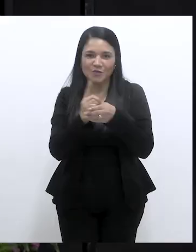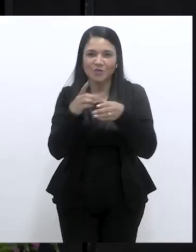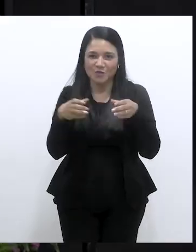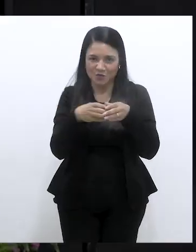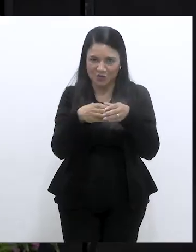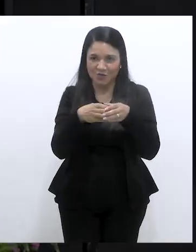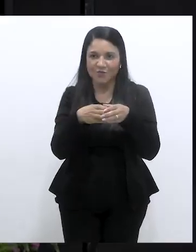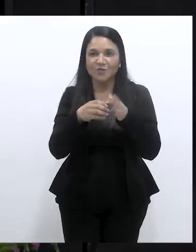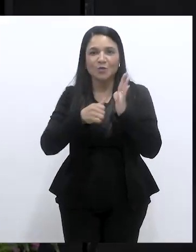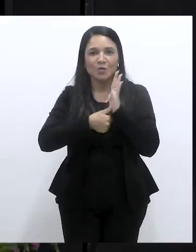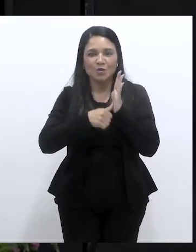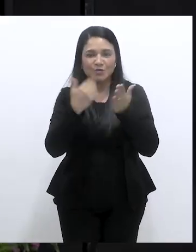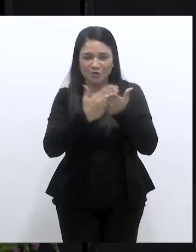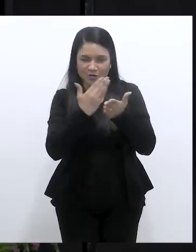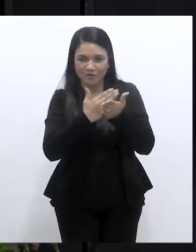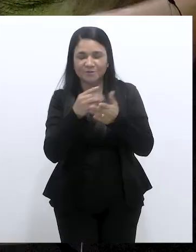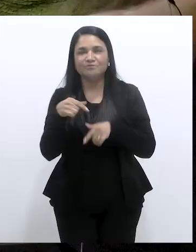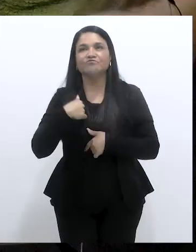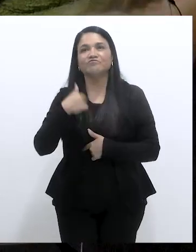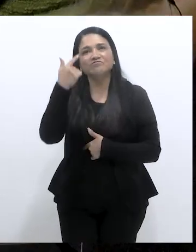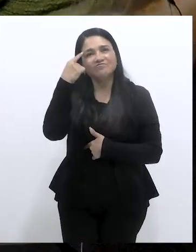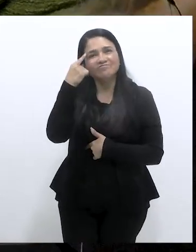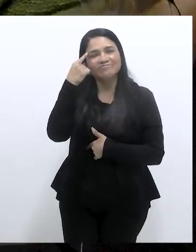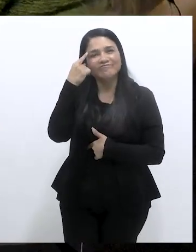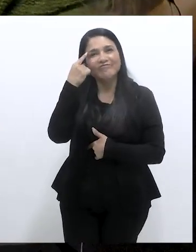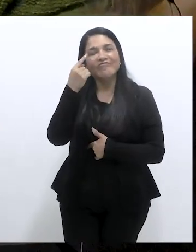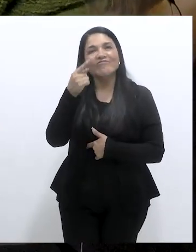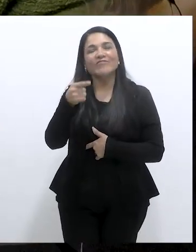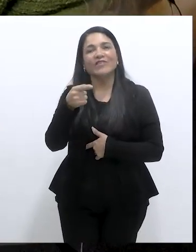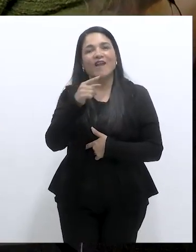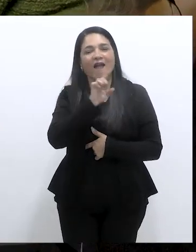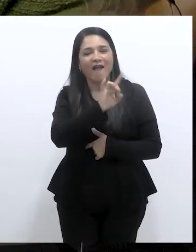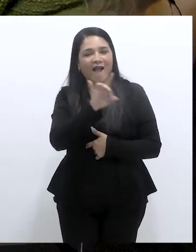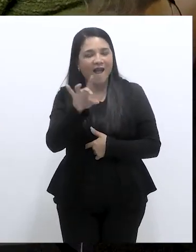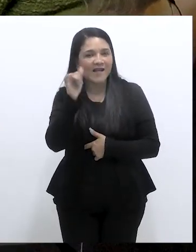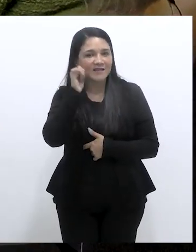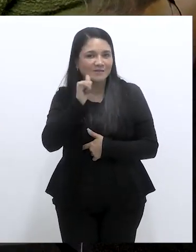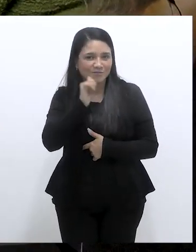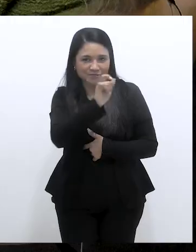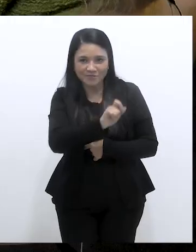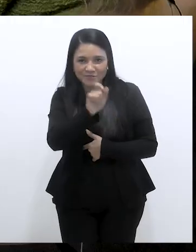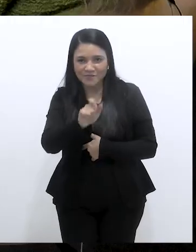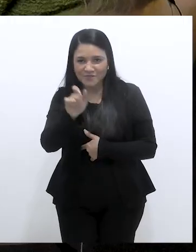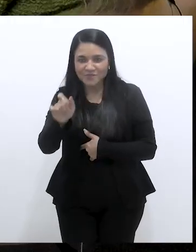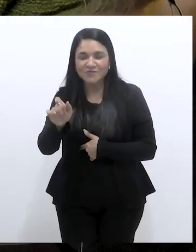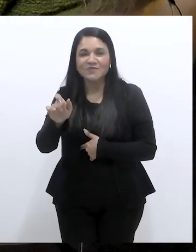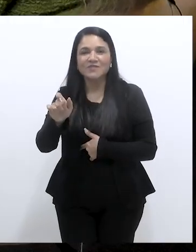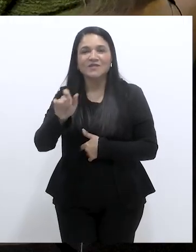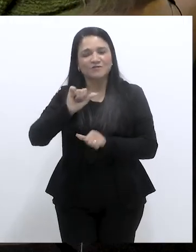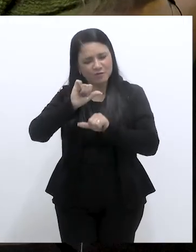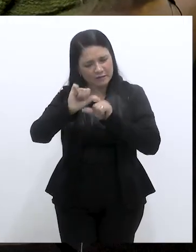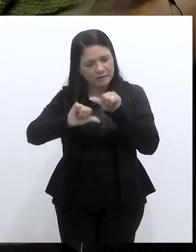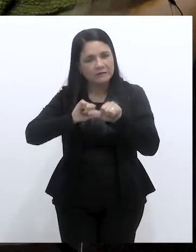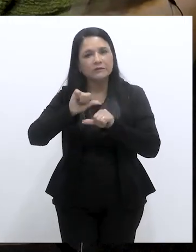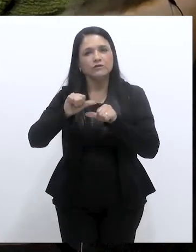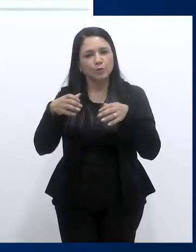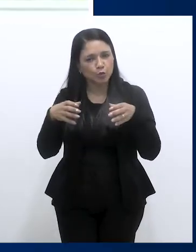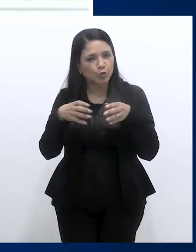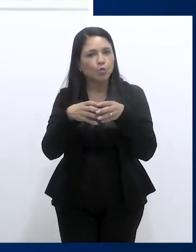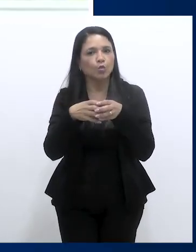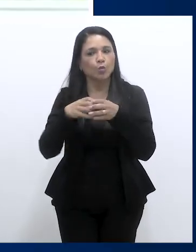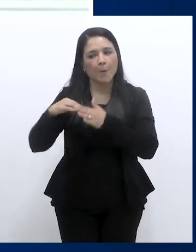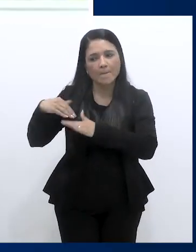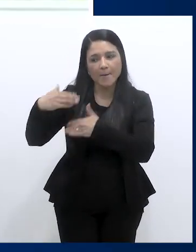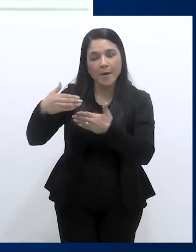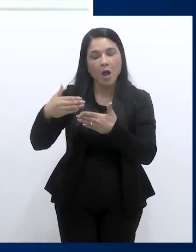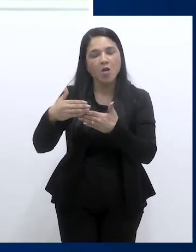Então, Tá bom. Não, eu vou te falar, eu acho assim que cada uma de nós foi se transformando,